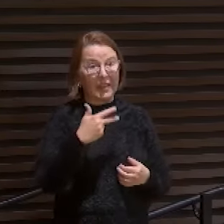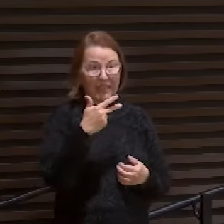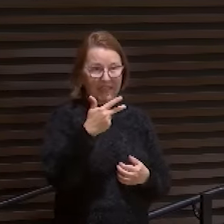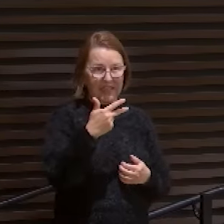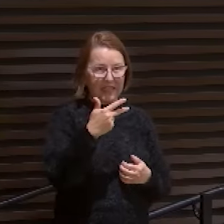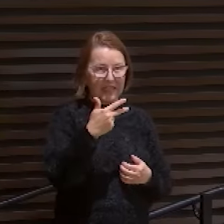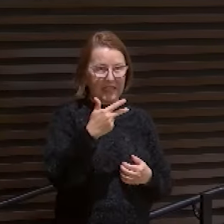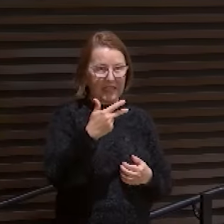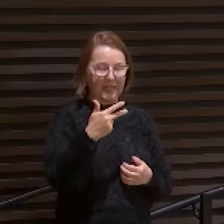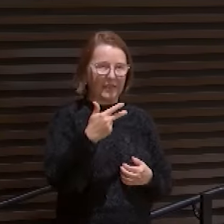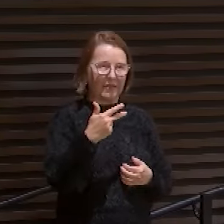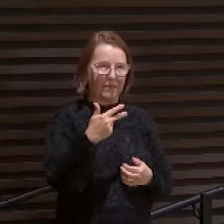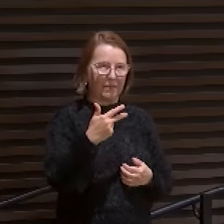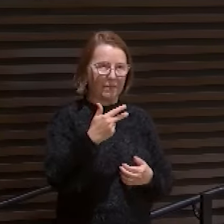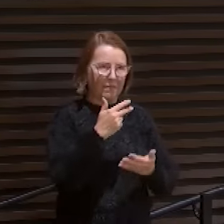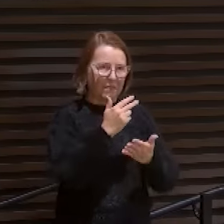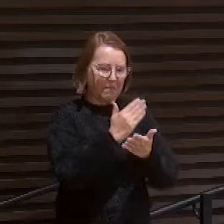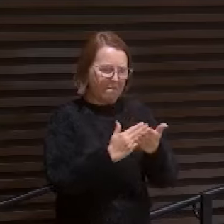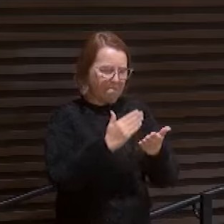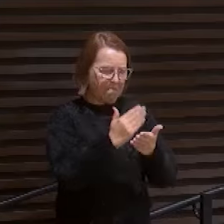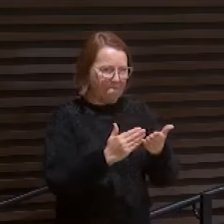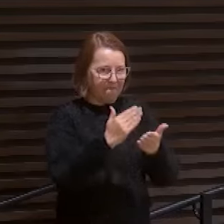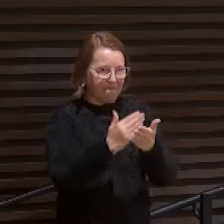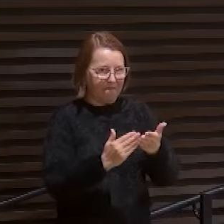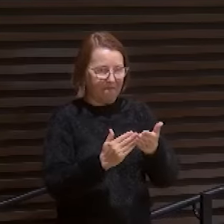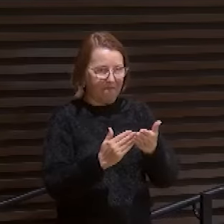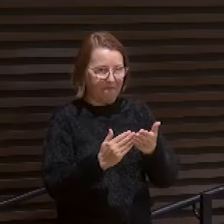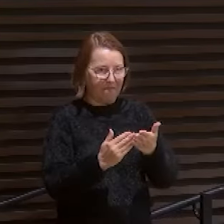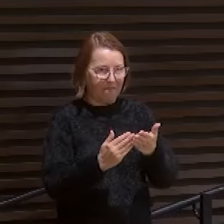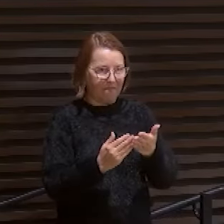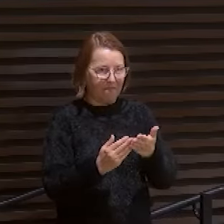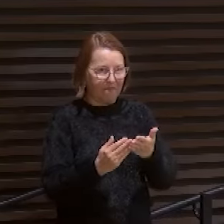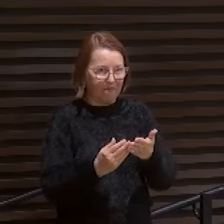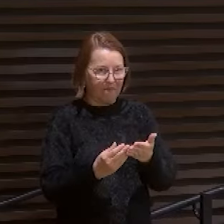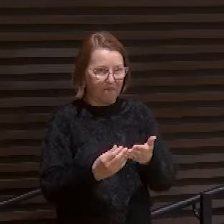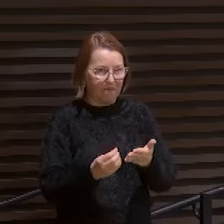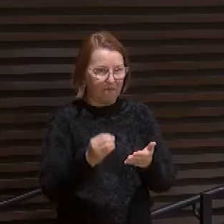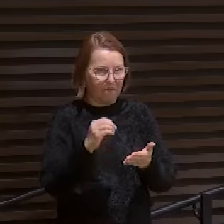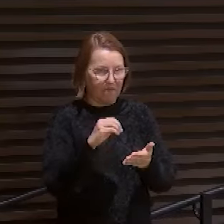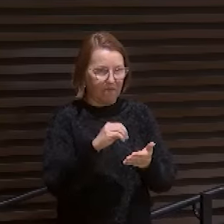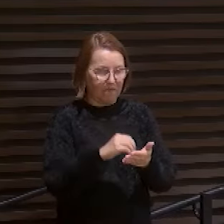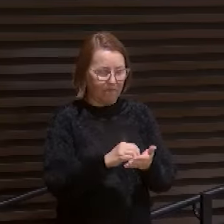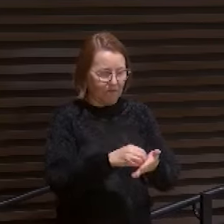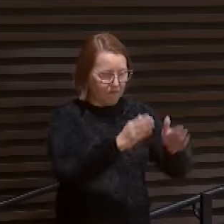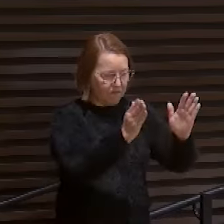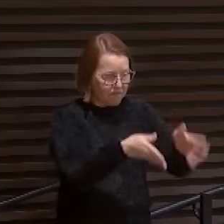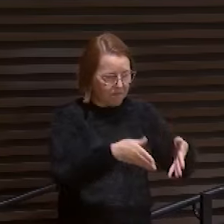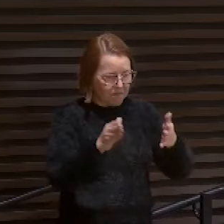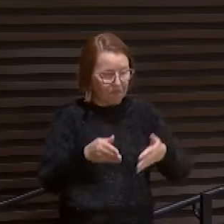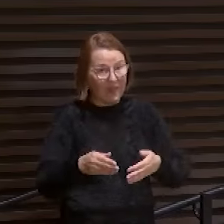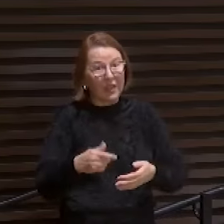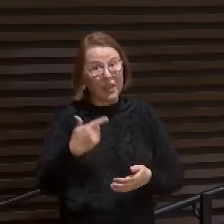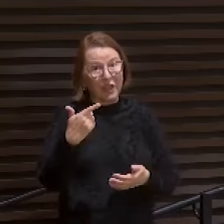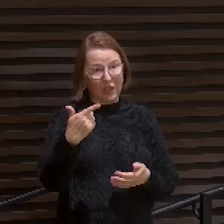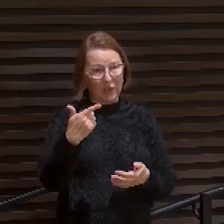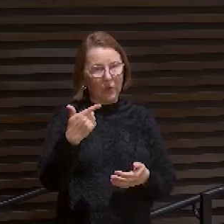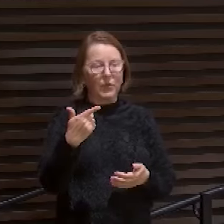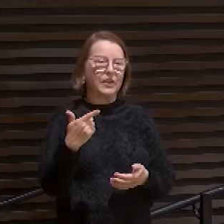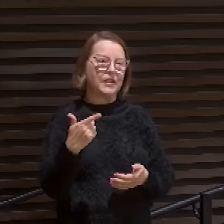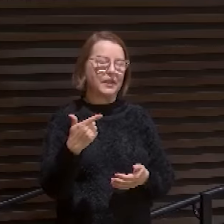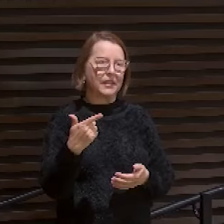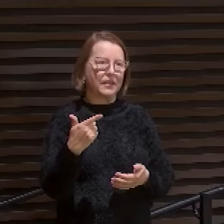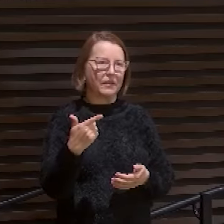foram partidos e colocados numa fila de um lado e do outro, e 2 deles foram